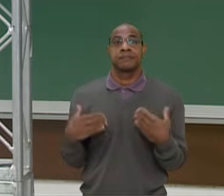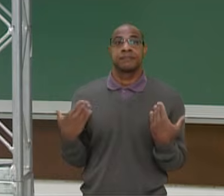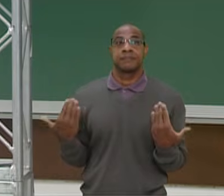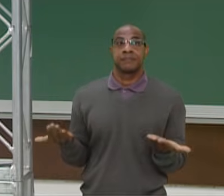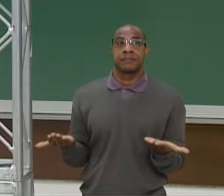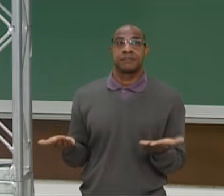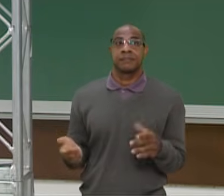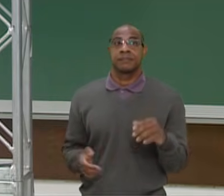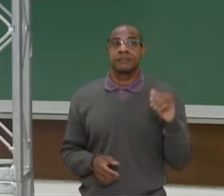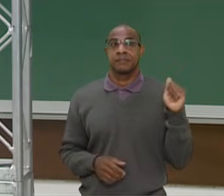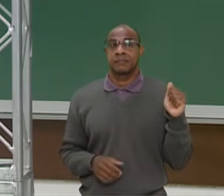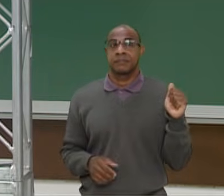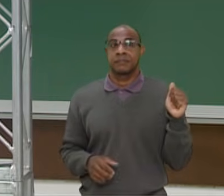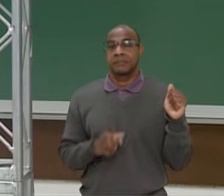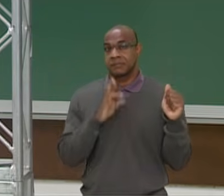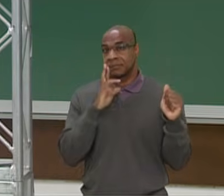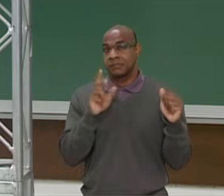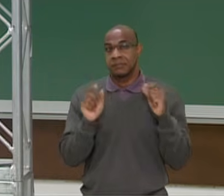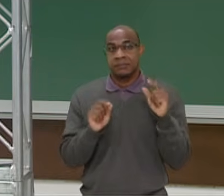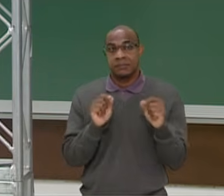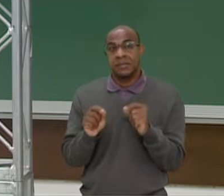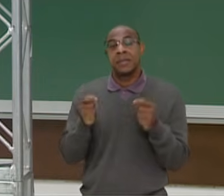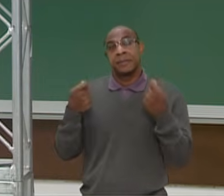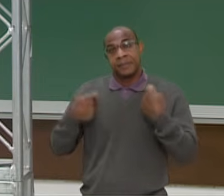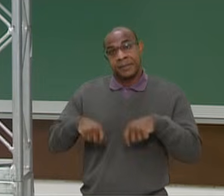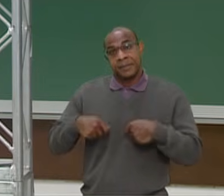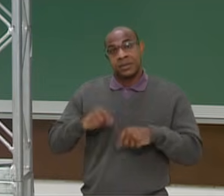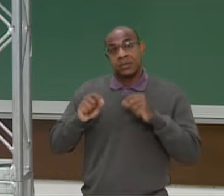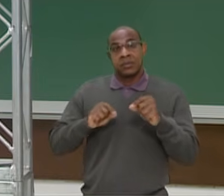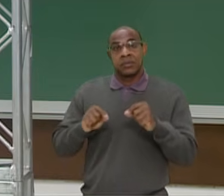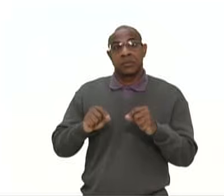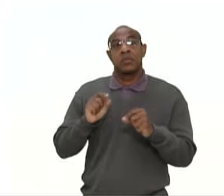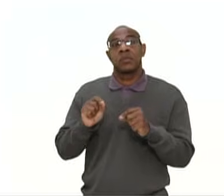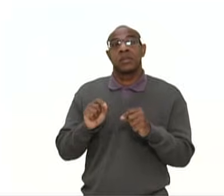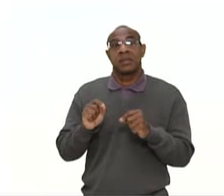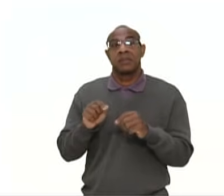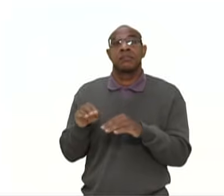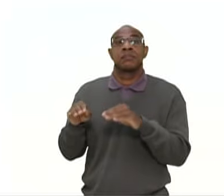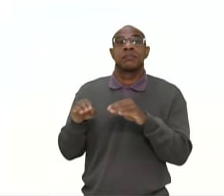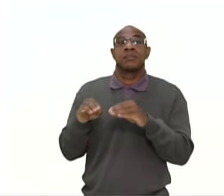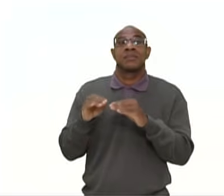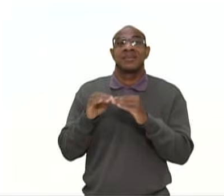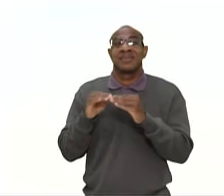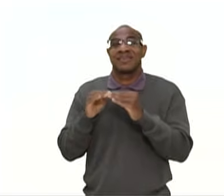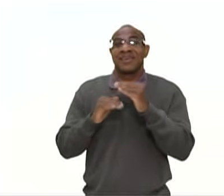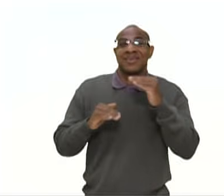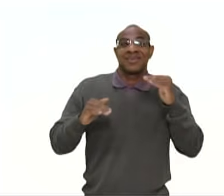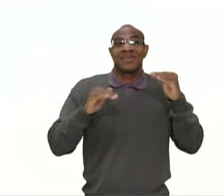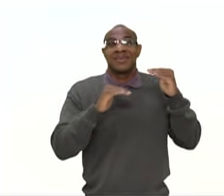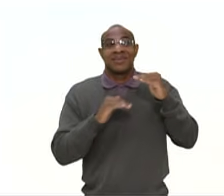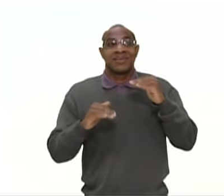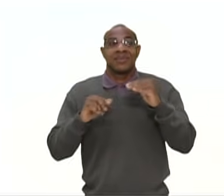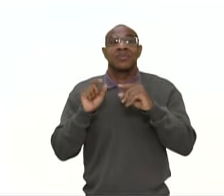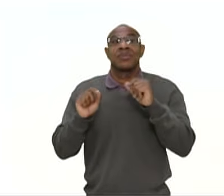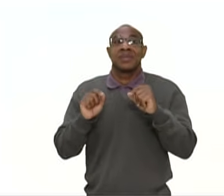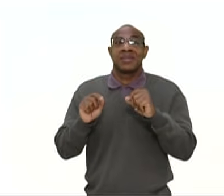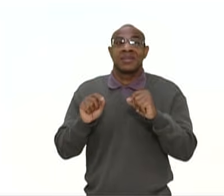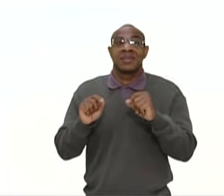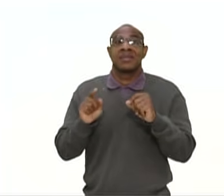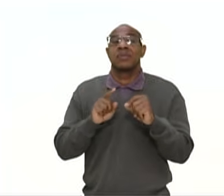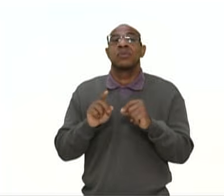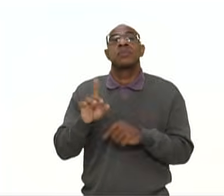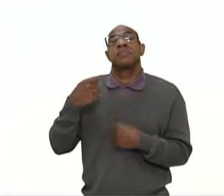Então, letra A, as ações afirmativas são necessárias numa condição de desigualdade que cerceia os direitos sociais